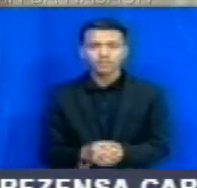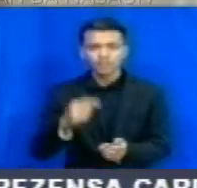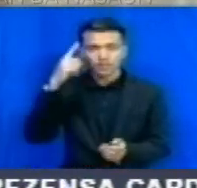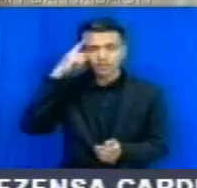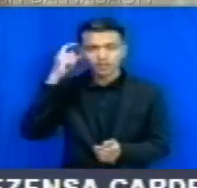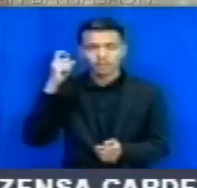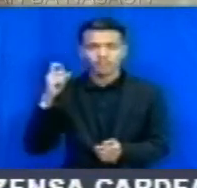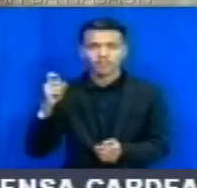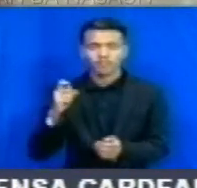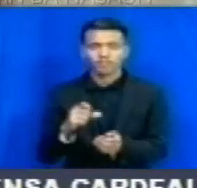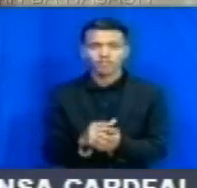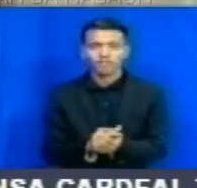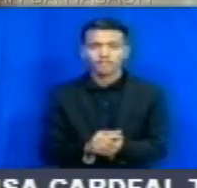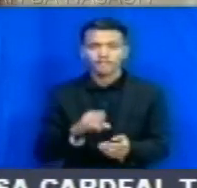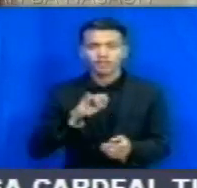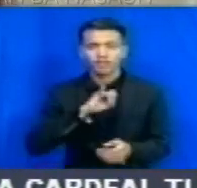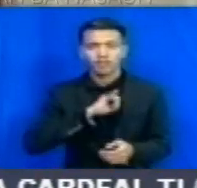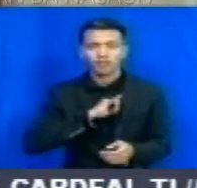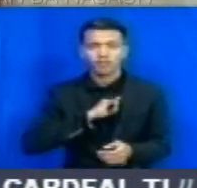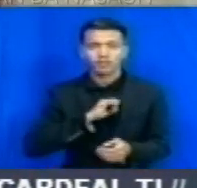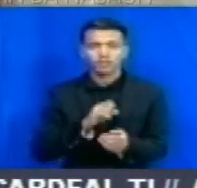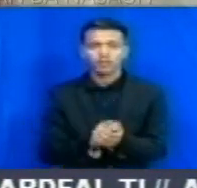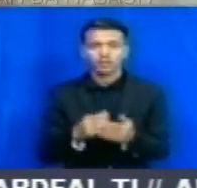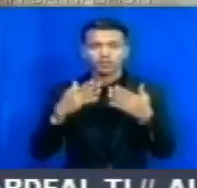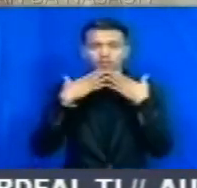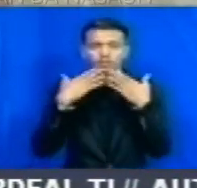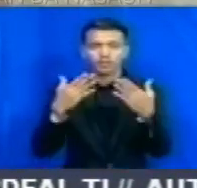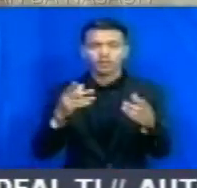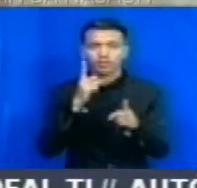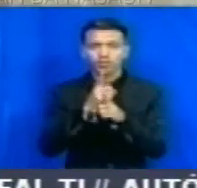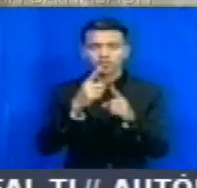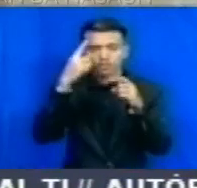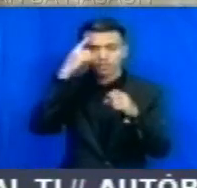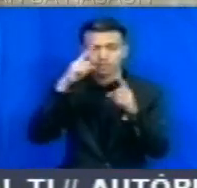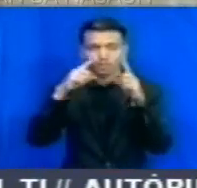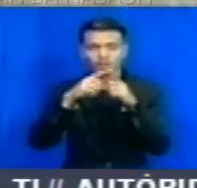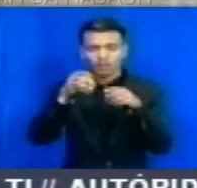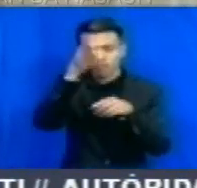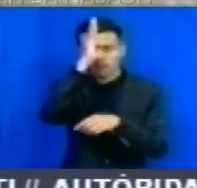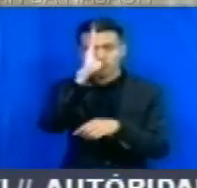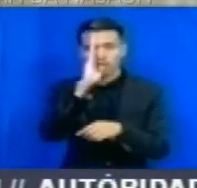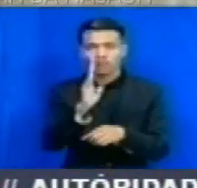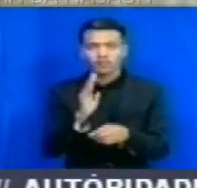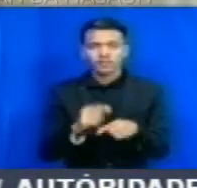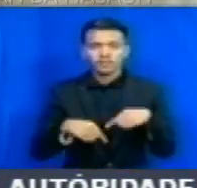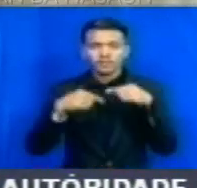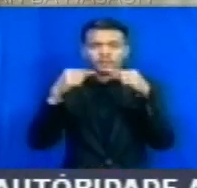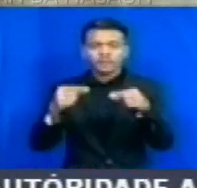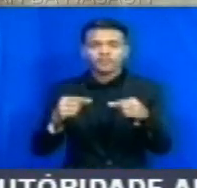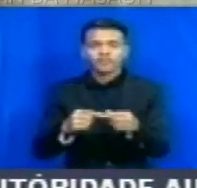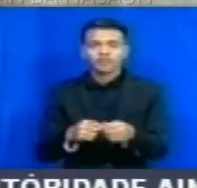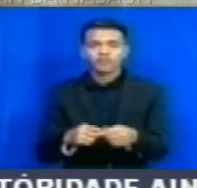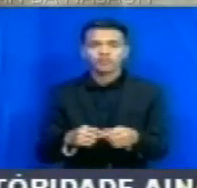tambane hau agradece teves va na Roma ne ve maka hili